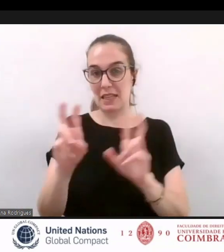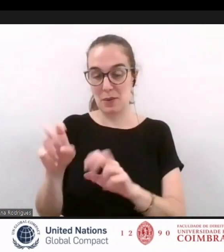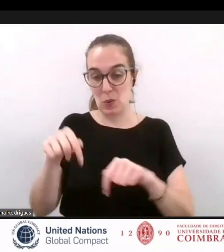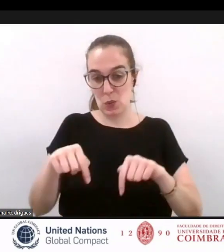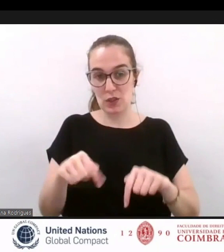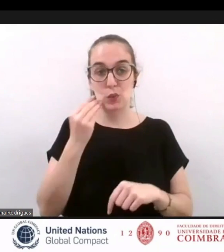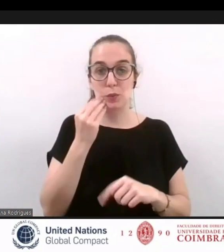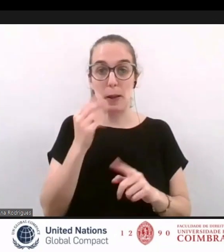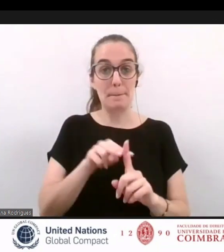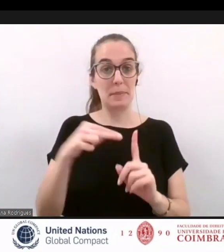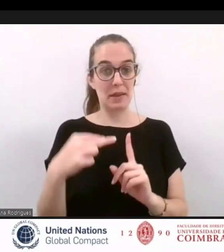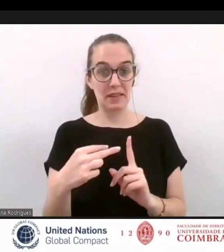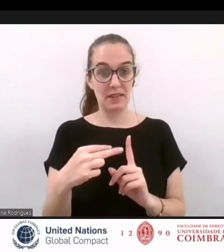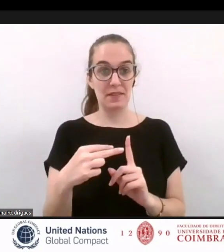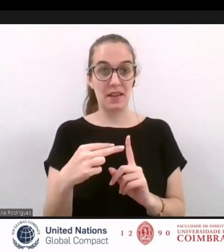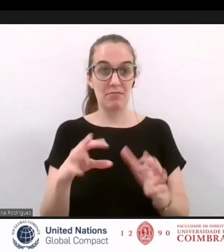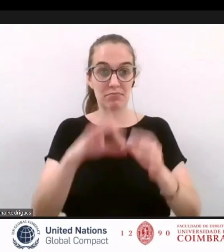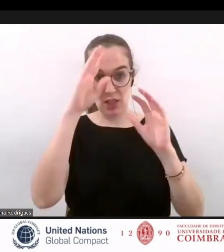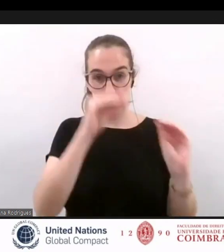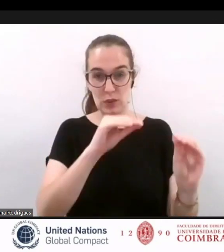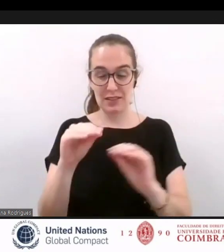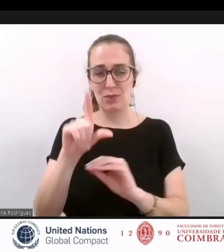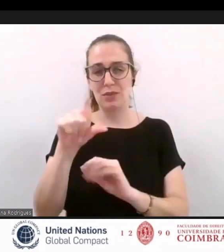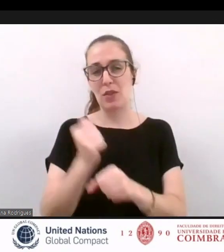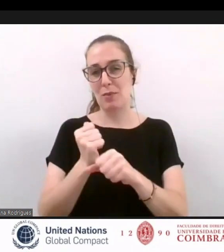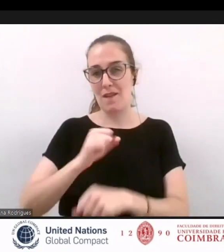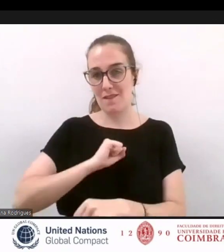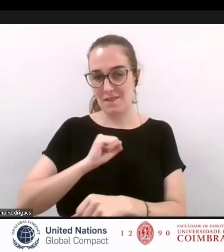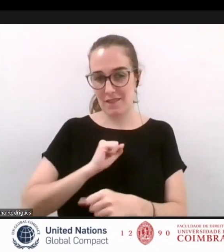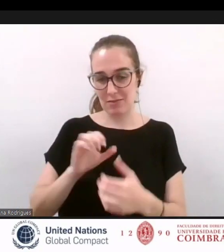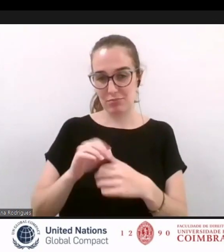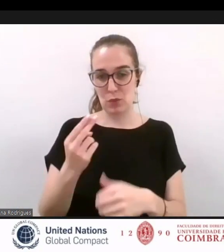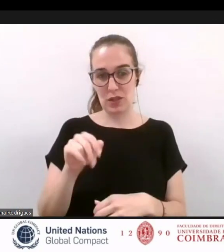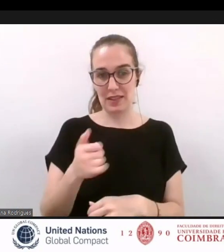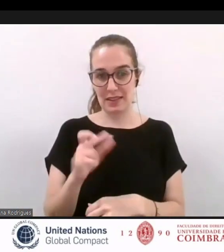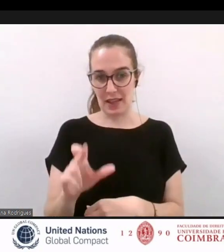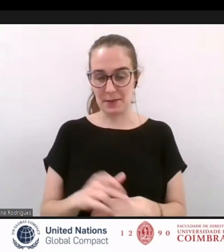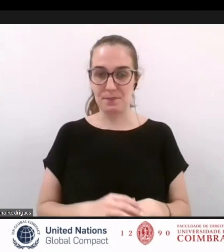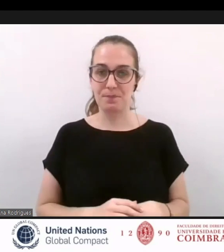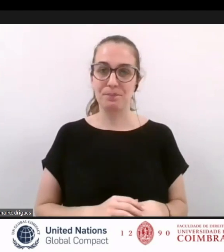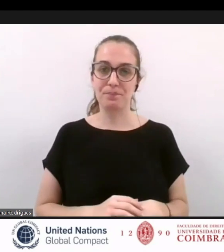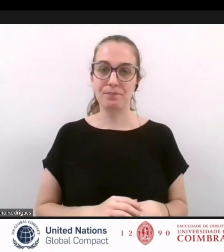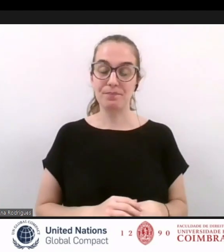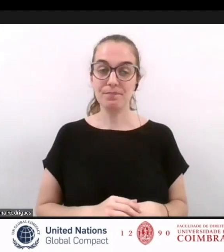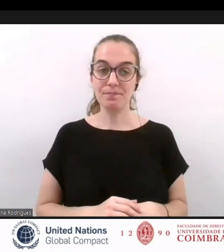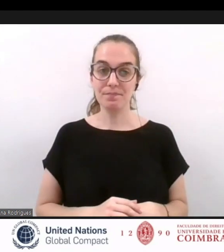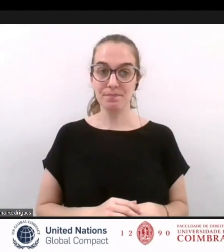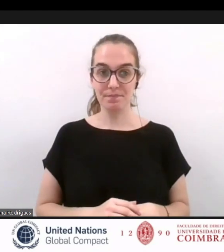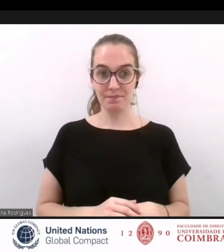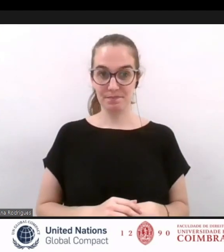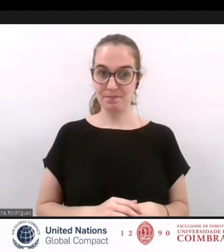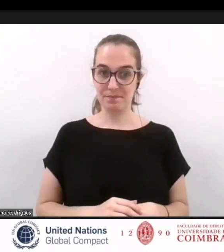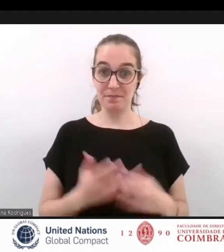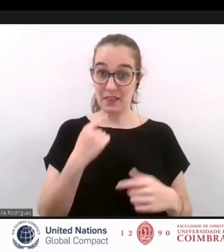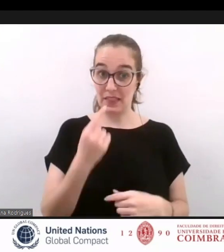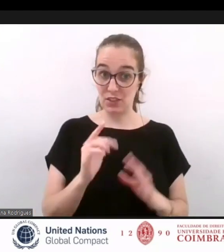hoje de uma perspectiva que está ligada à educação e ao trabalho que faço no âmbito da Unitar. Como já foi dito, e